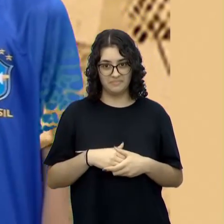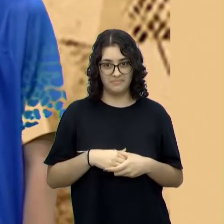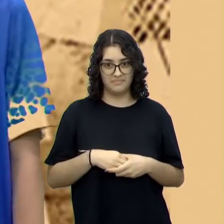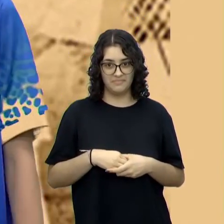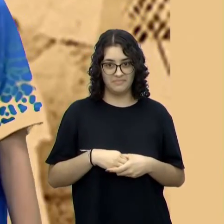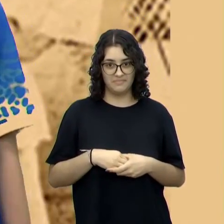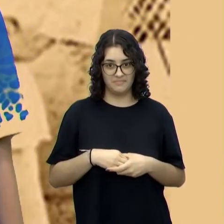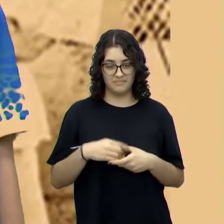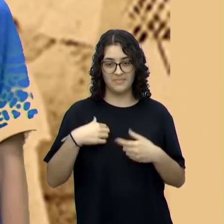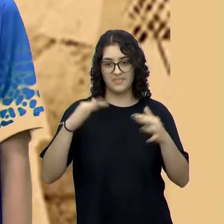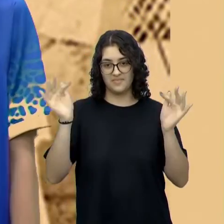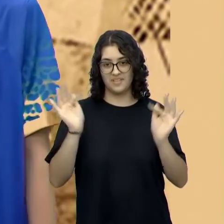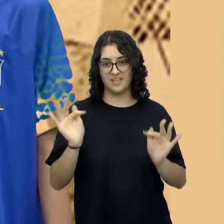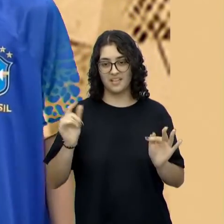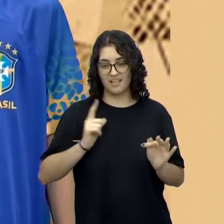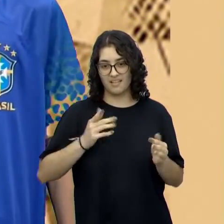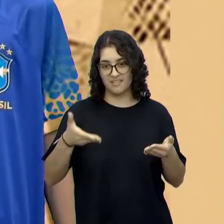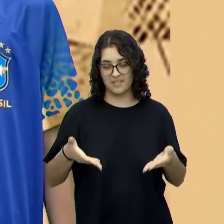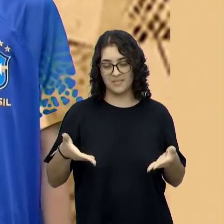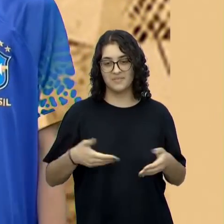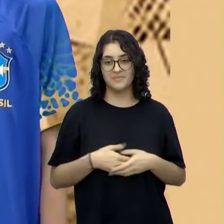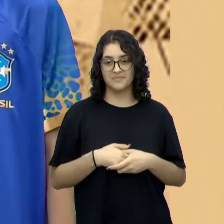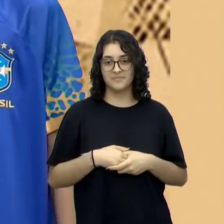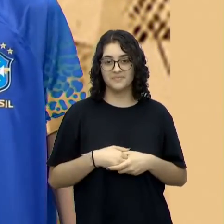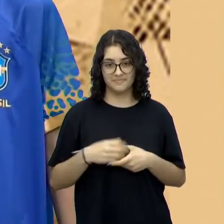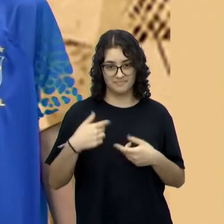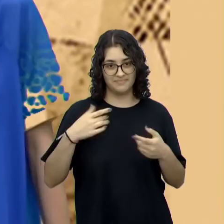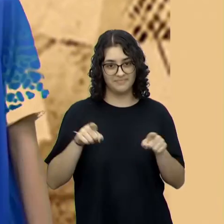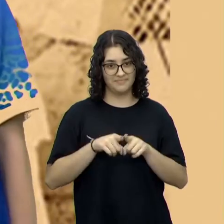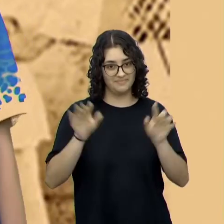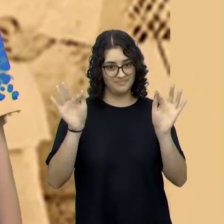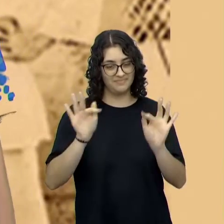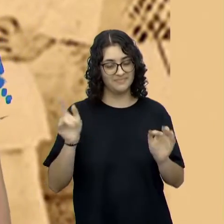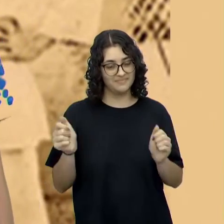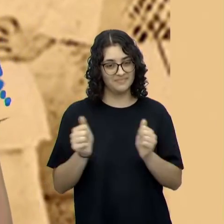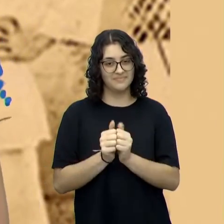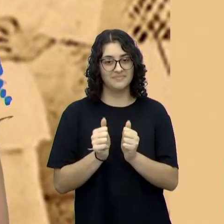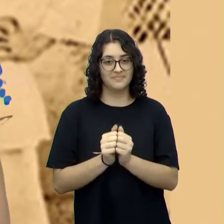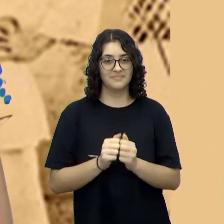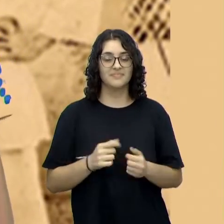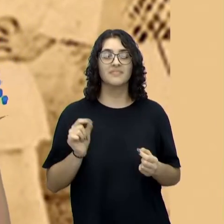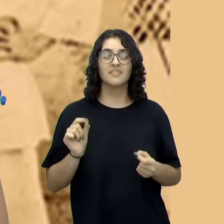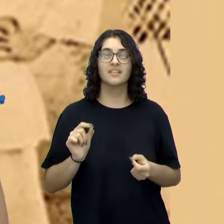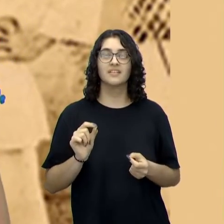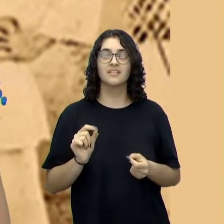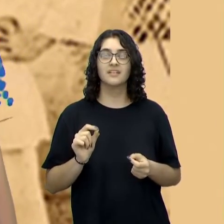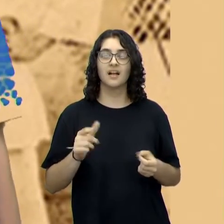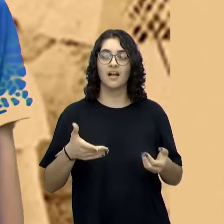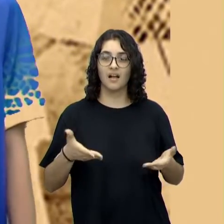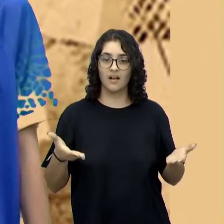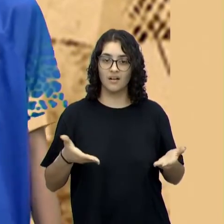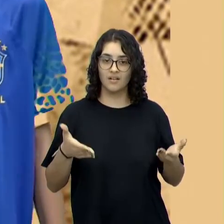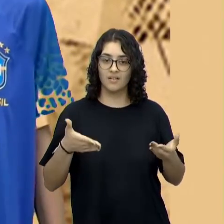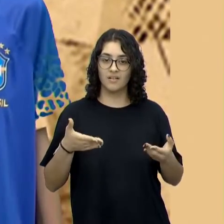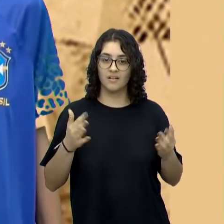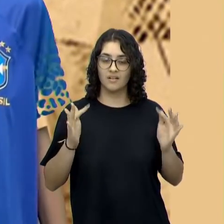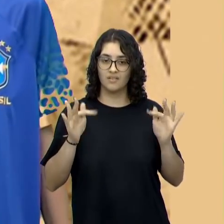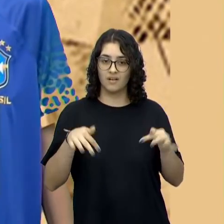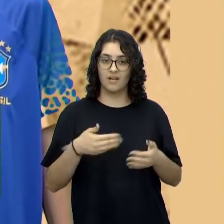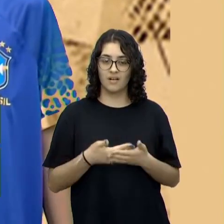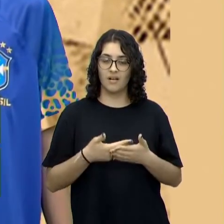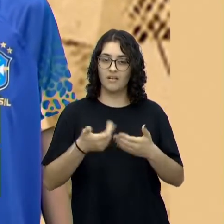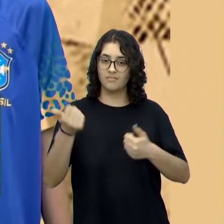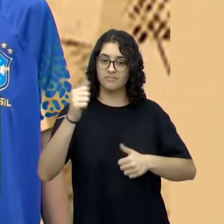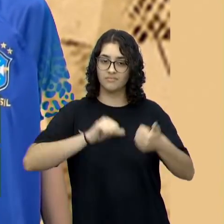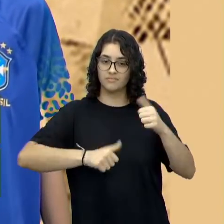tá bom. Estou muito feliz por estar aqui, galera. Ah, legal. E eu também muito feliz dele estar aqui. Pessoal, agora só terminando a aula aí, né, avaliem